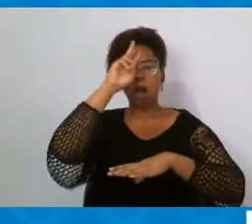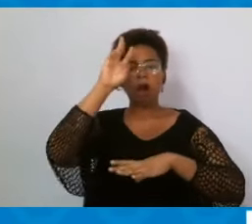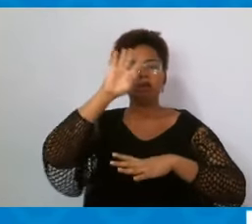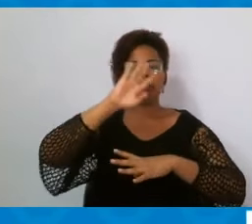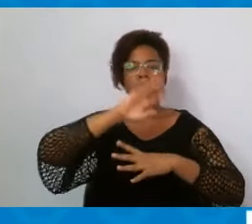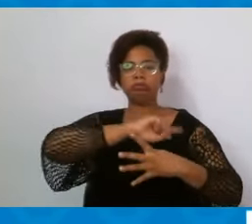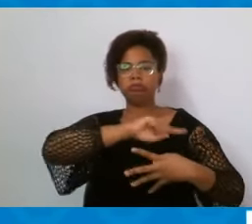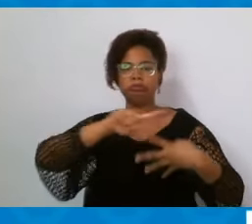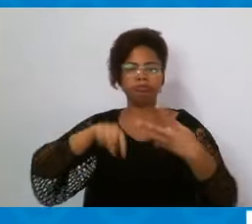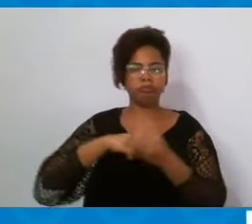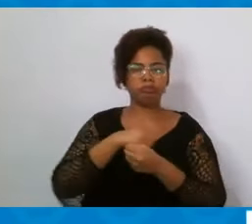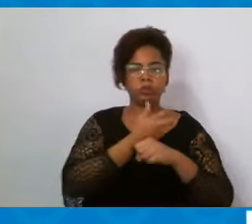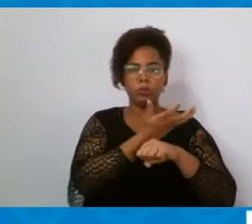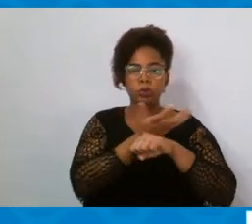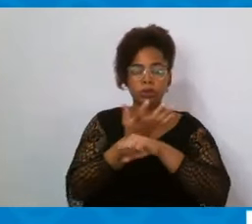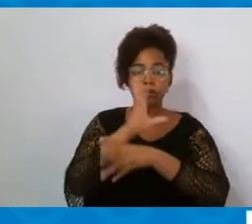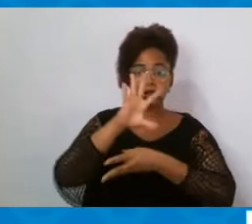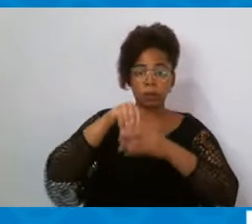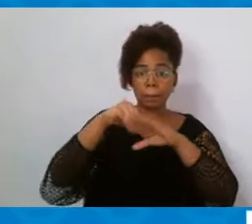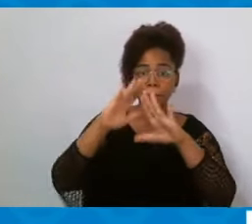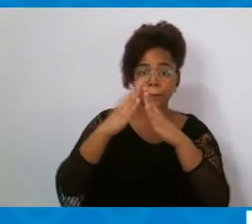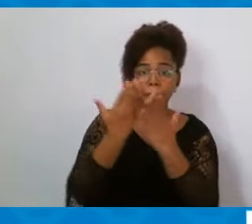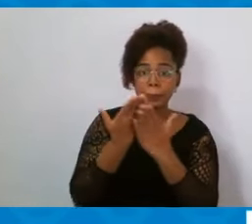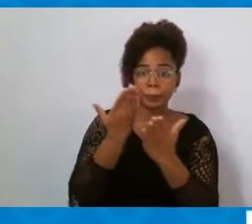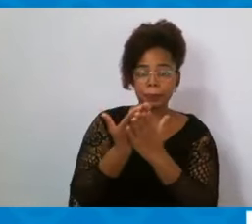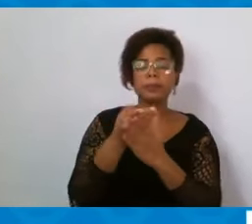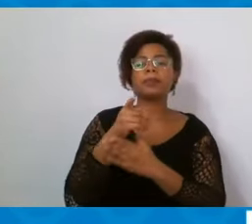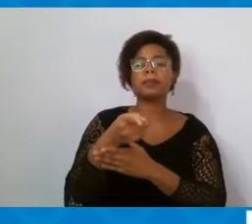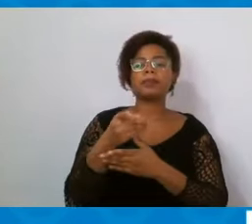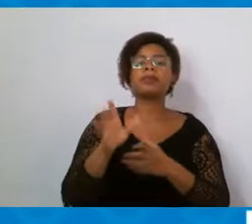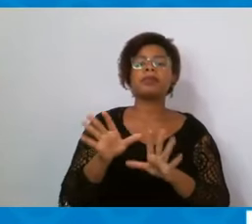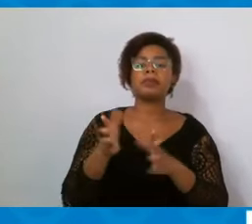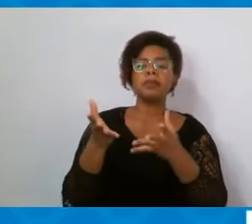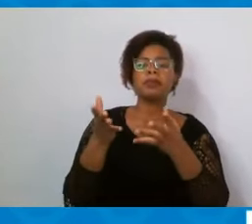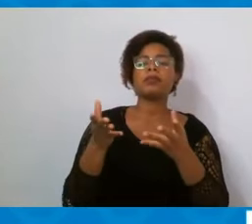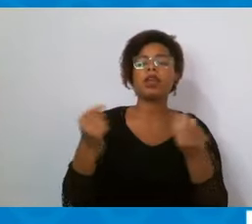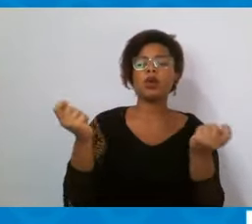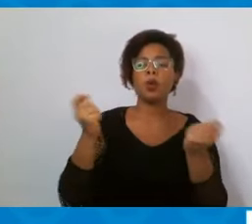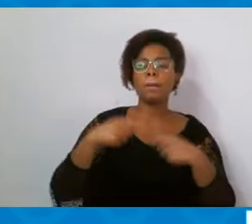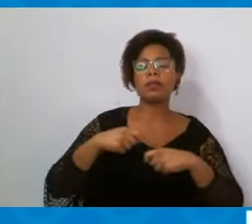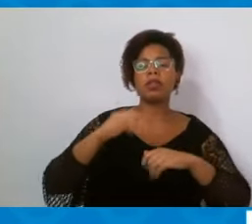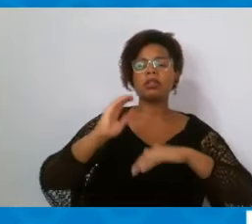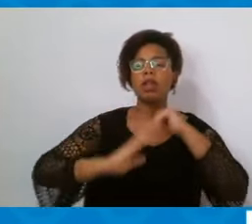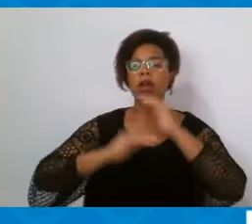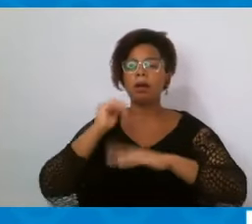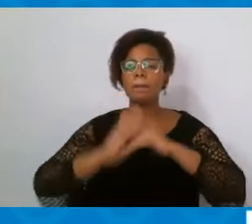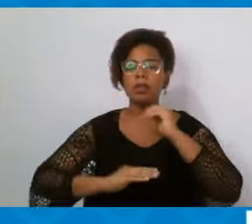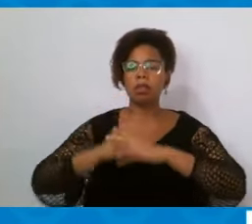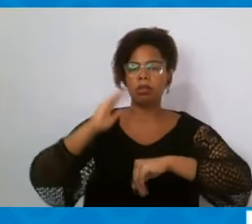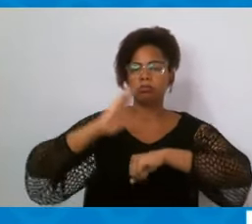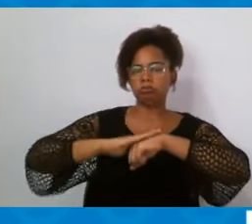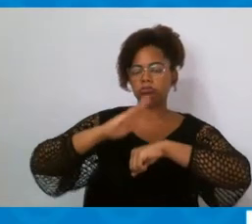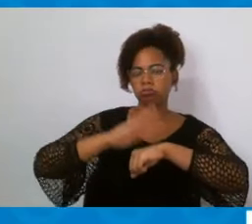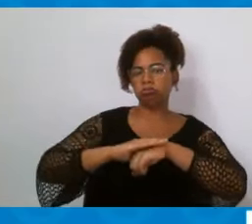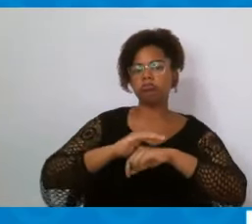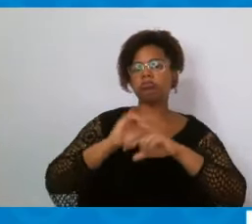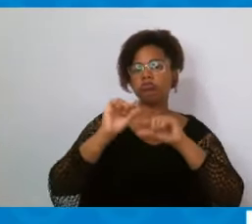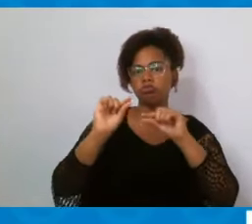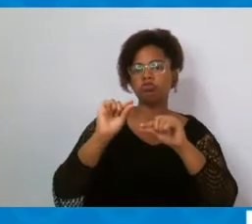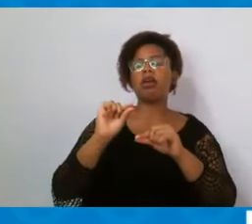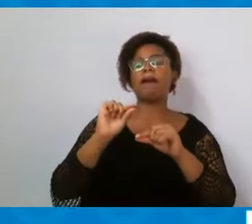ao desenvolvimento de todas as competências e habilidades previstas, por exemplo, na BNCC.